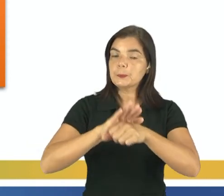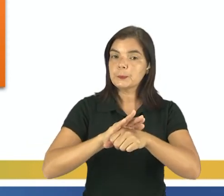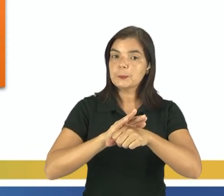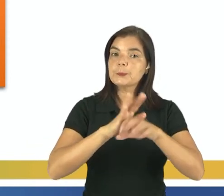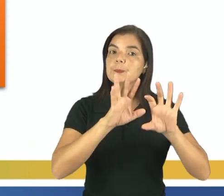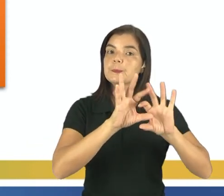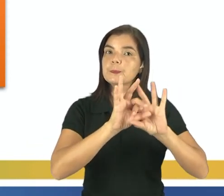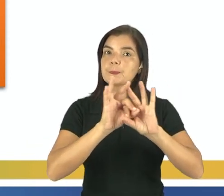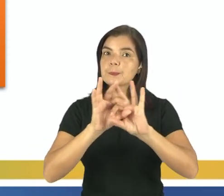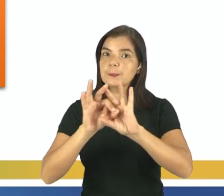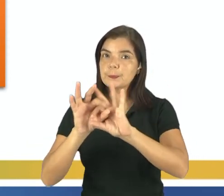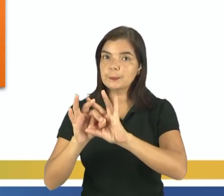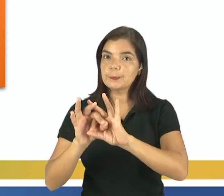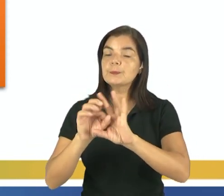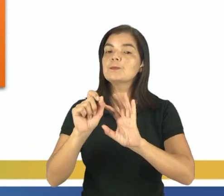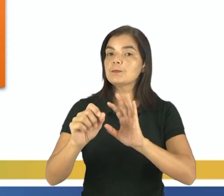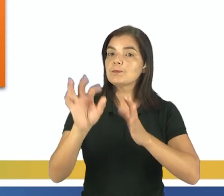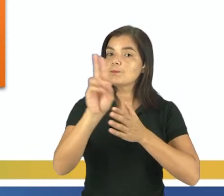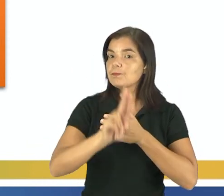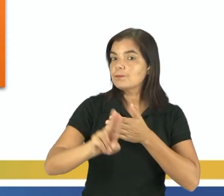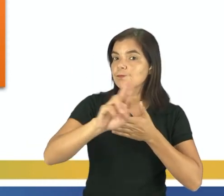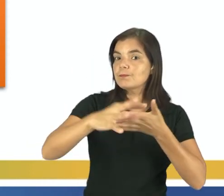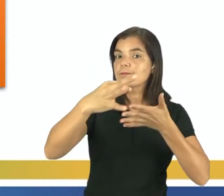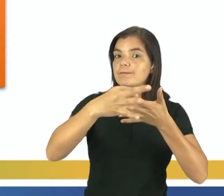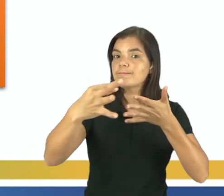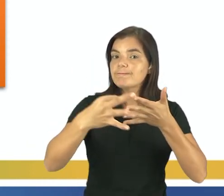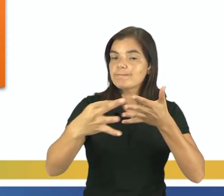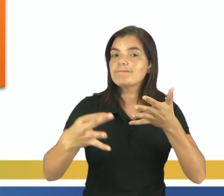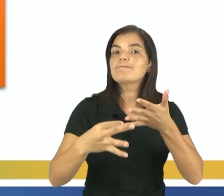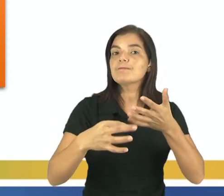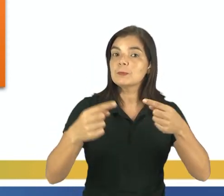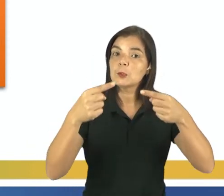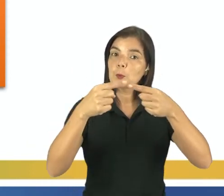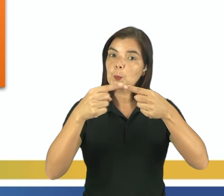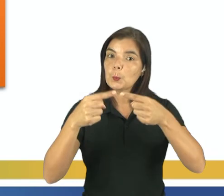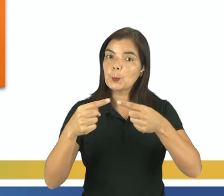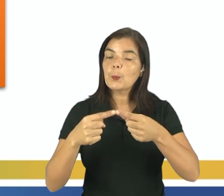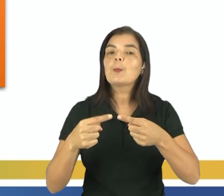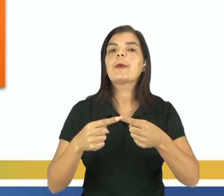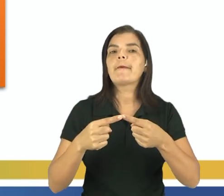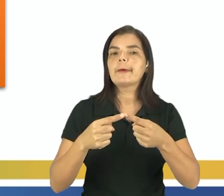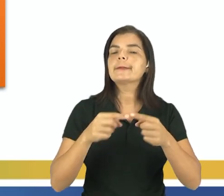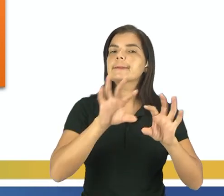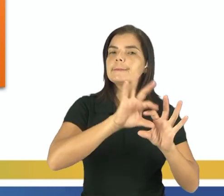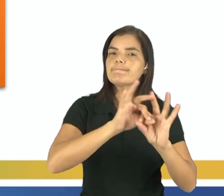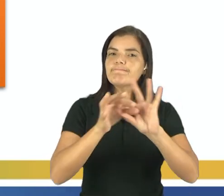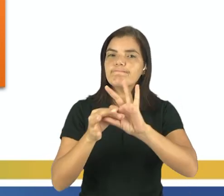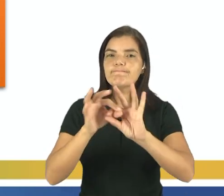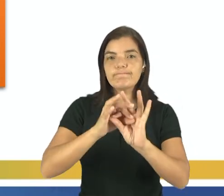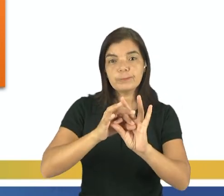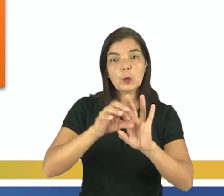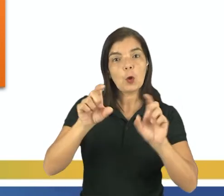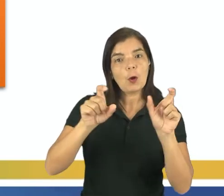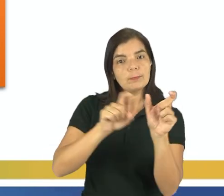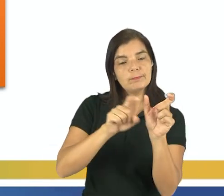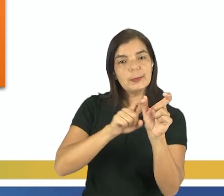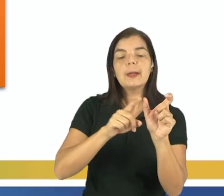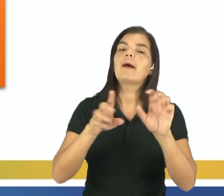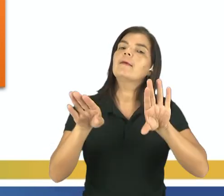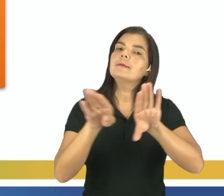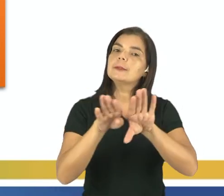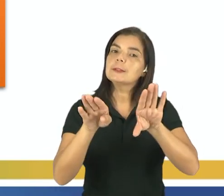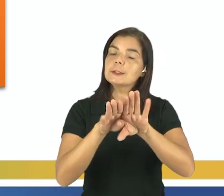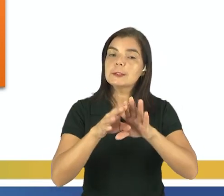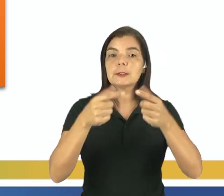com a textualidade através do uso de elementos coesivos. Ela conecta as diversas partes de um texto, sejam